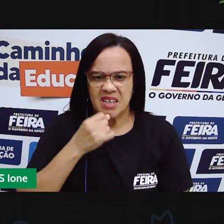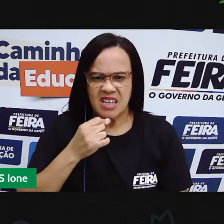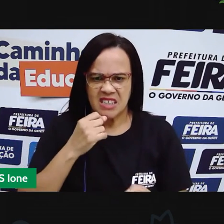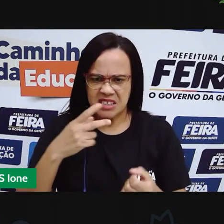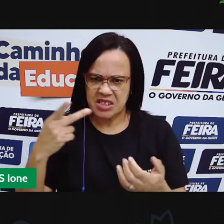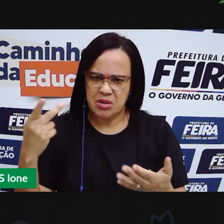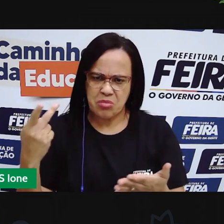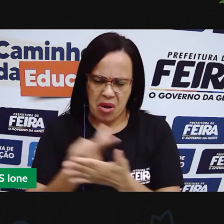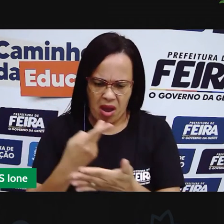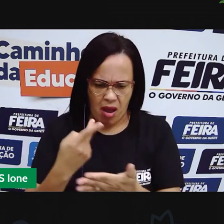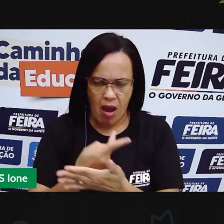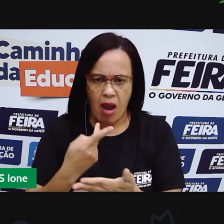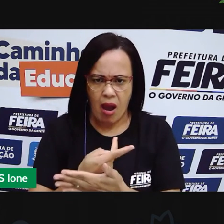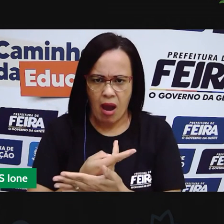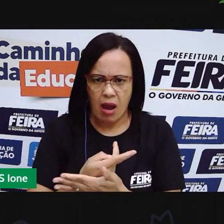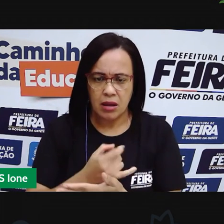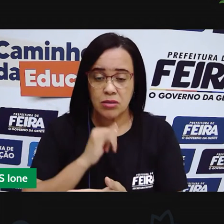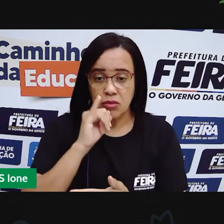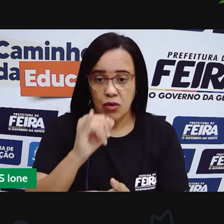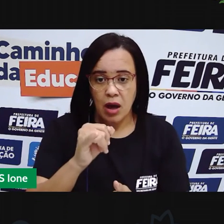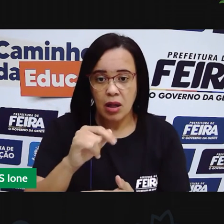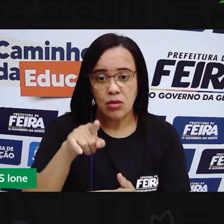e você pode